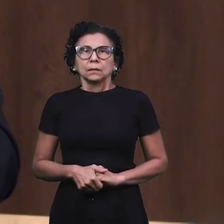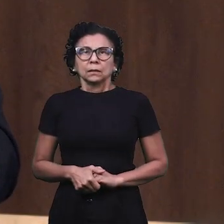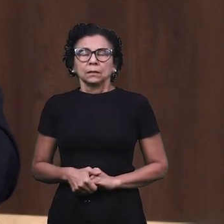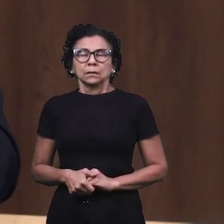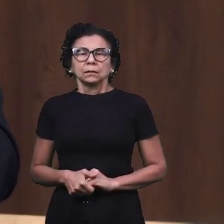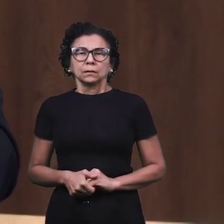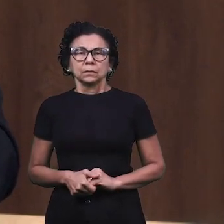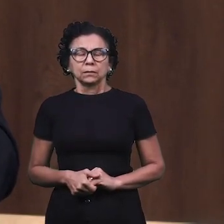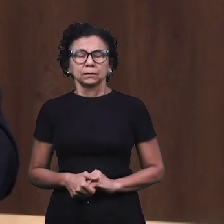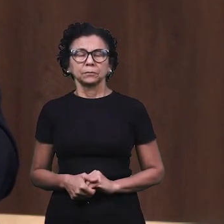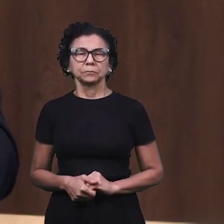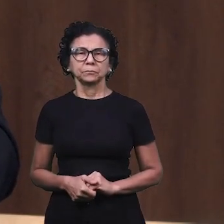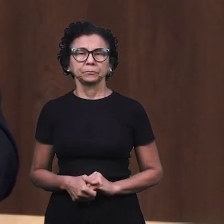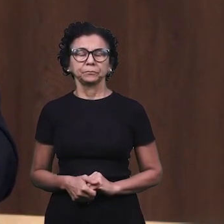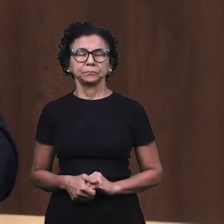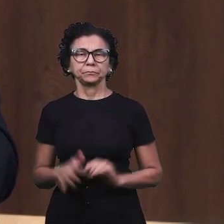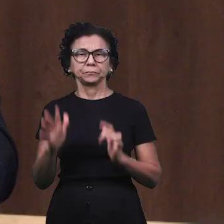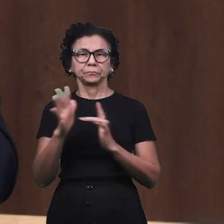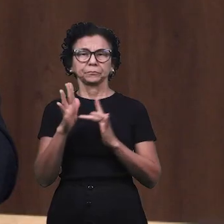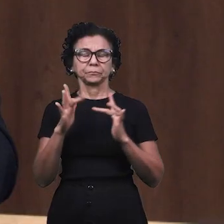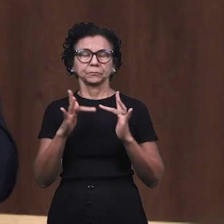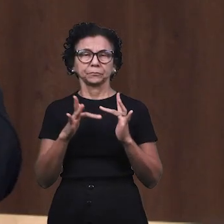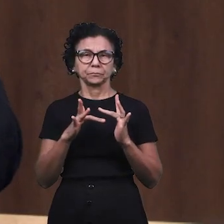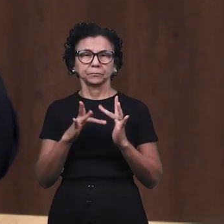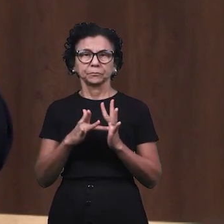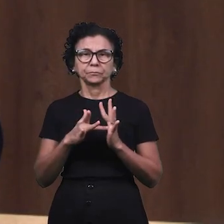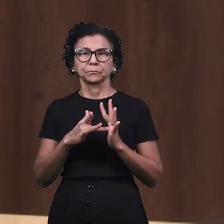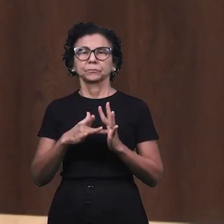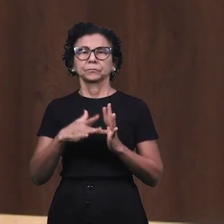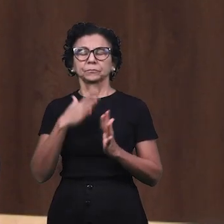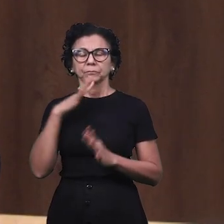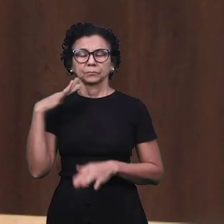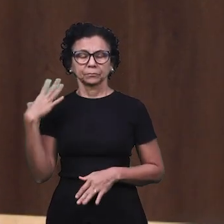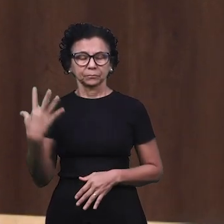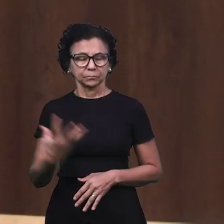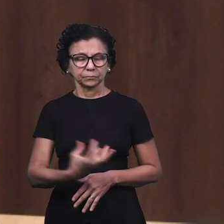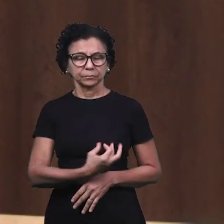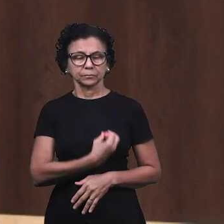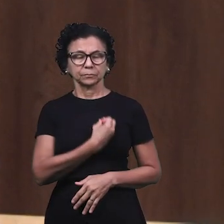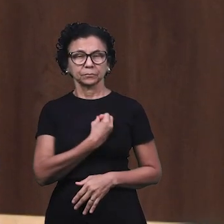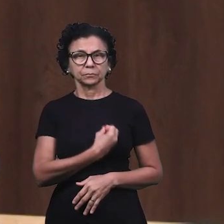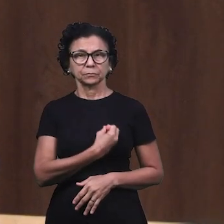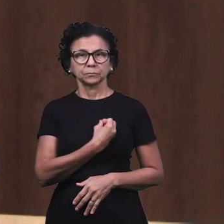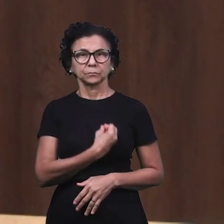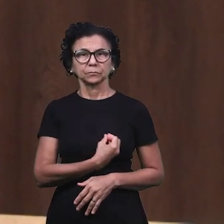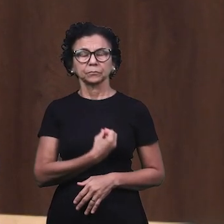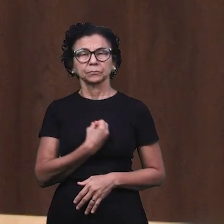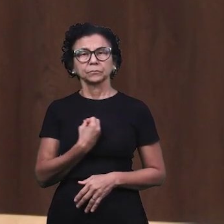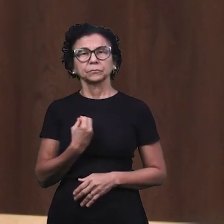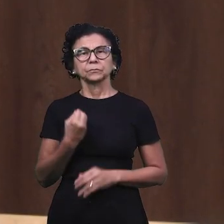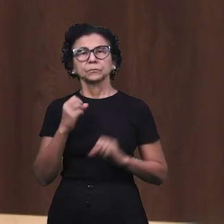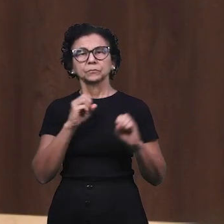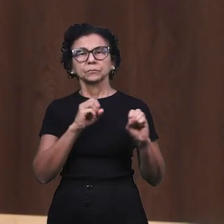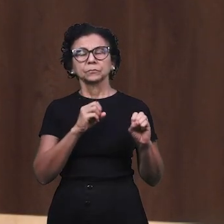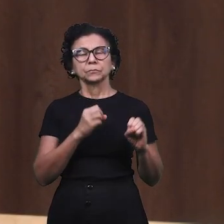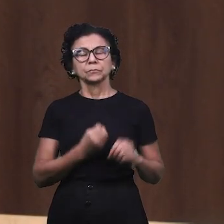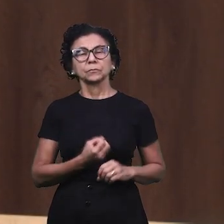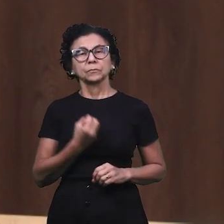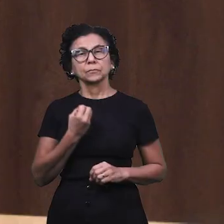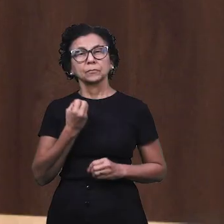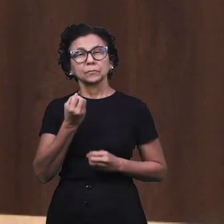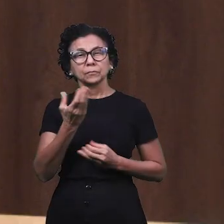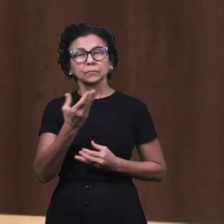sua palavra, esse pão vivo que desceu do céu, palavra de vida eterna. E se o